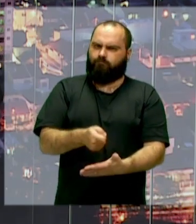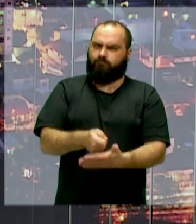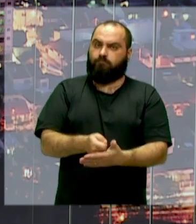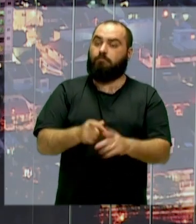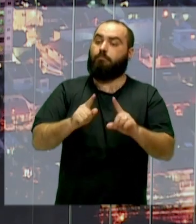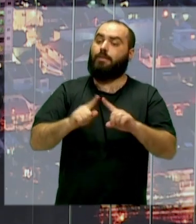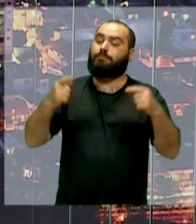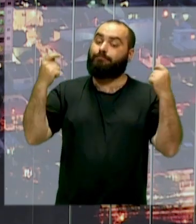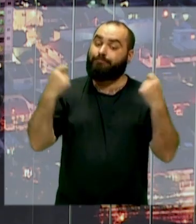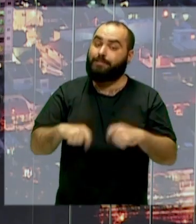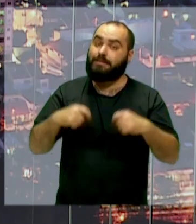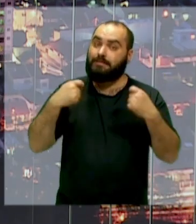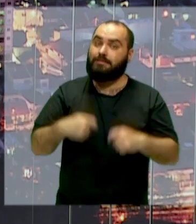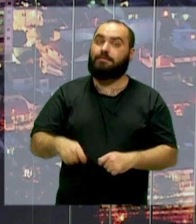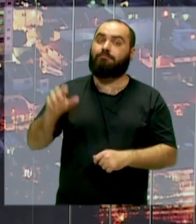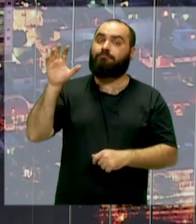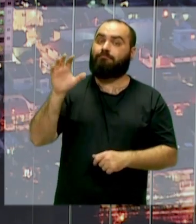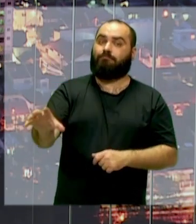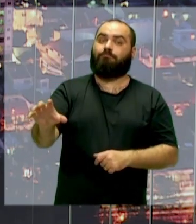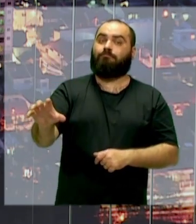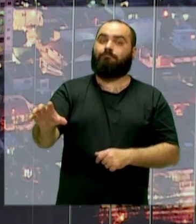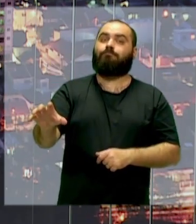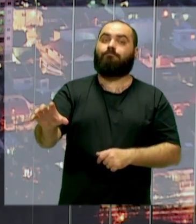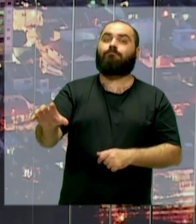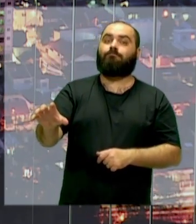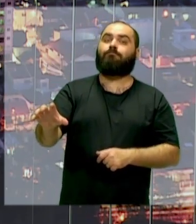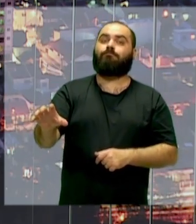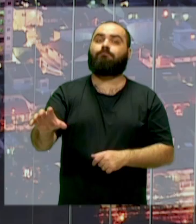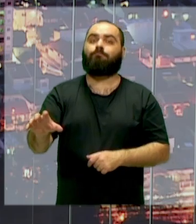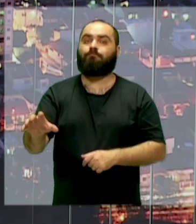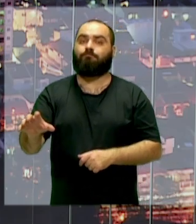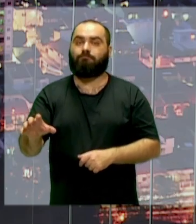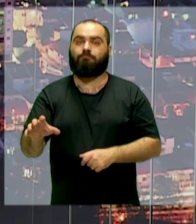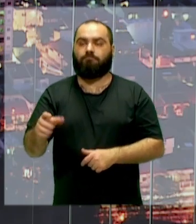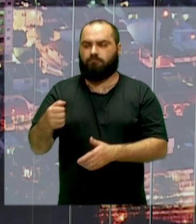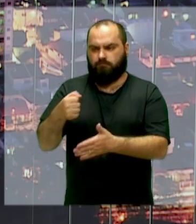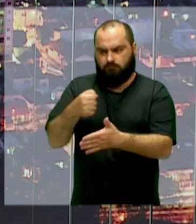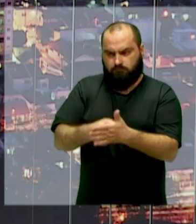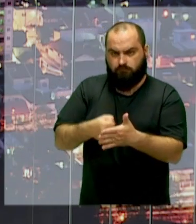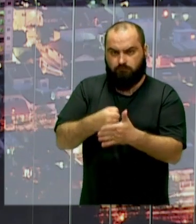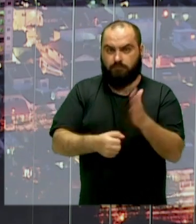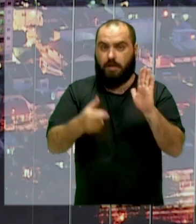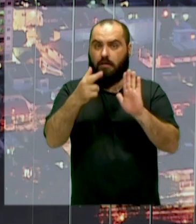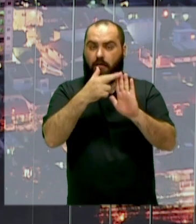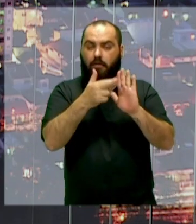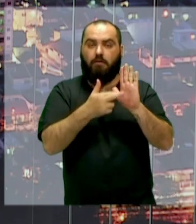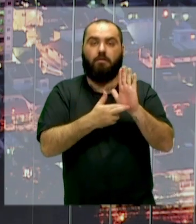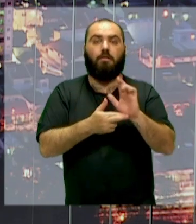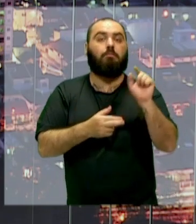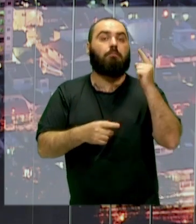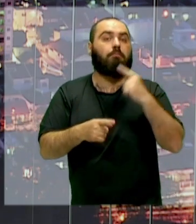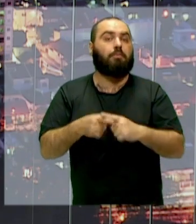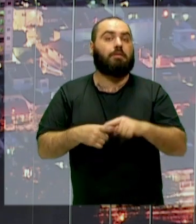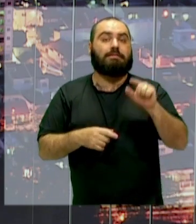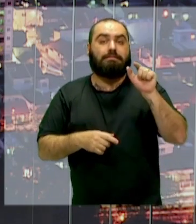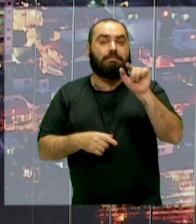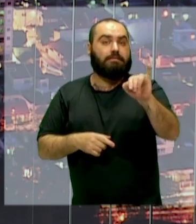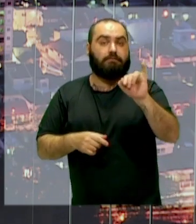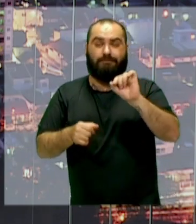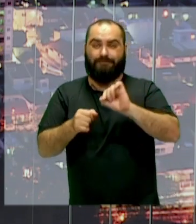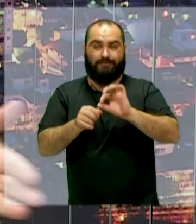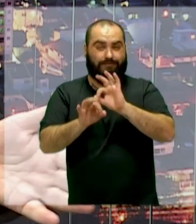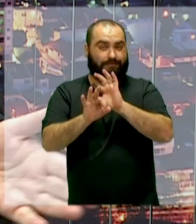vezes é necessário essa rigidez pelo menos do cumprimento da Norma porque se você não tiver isso